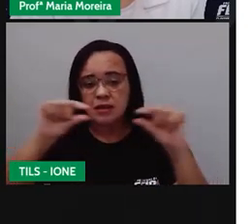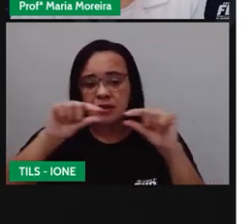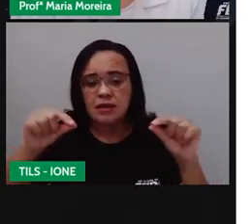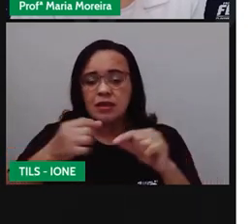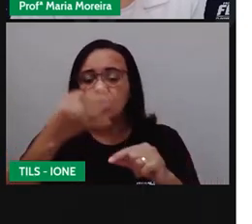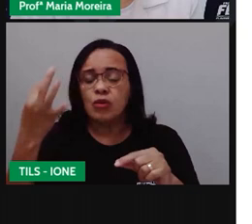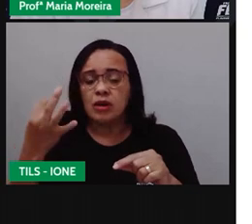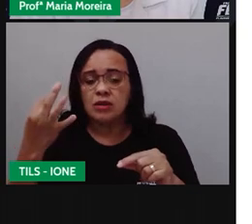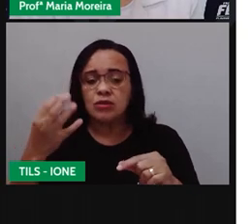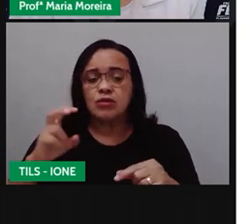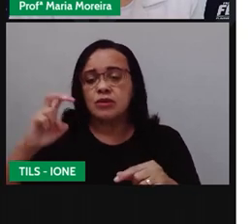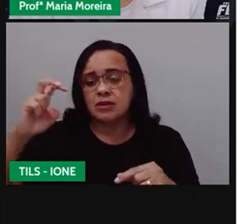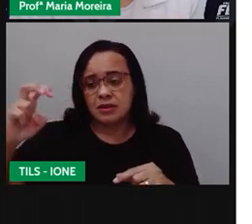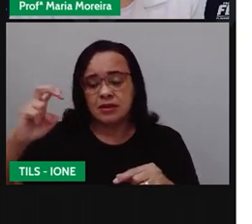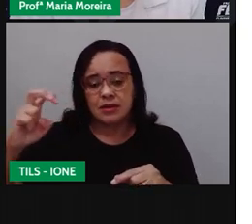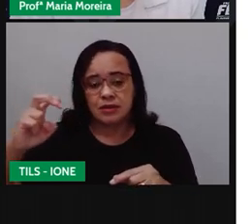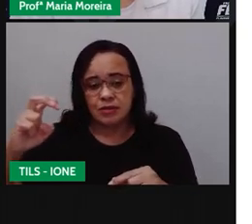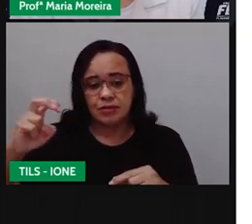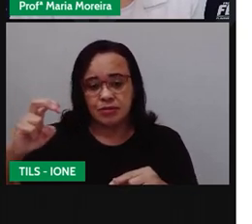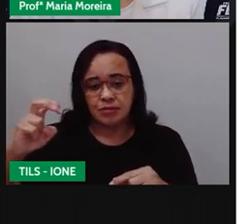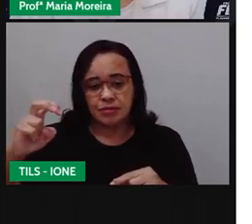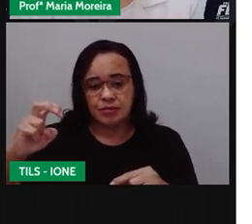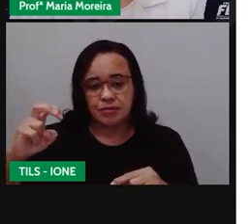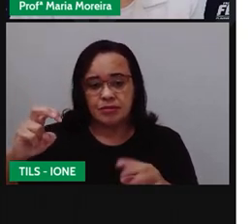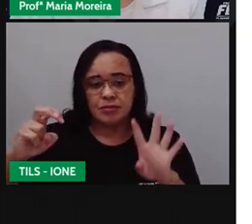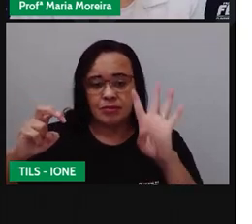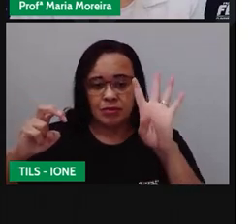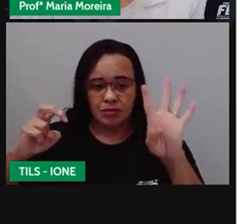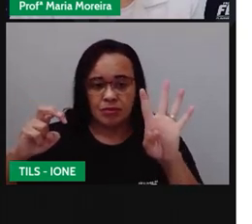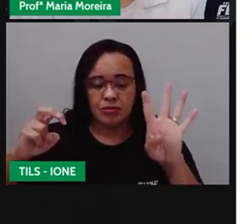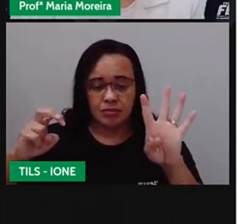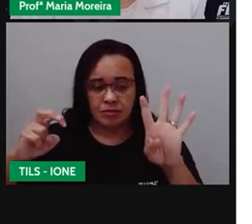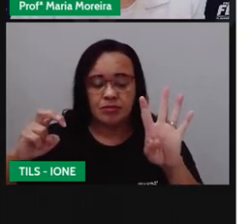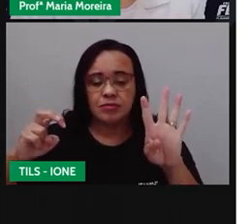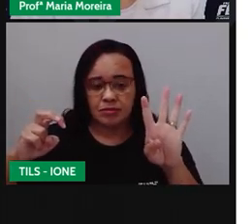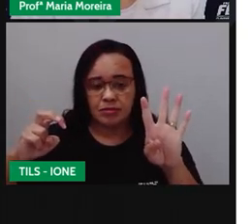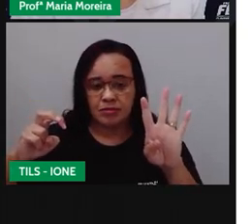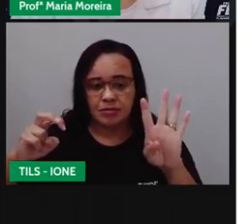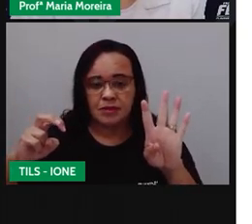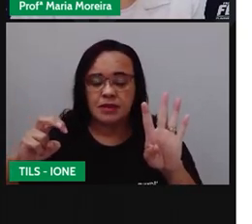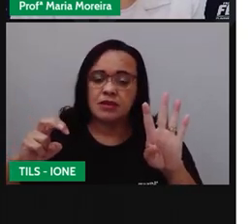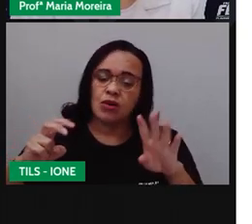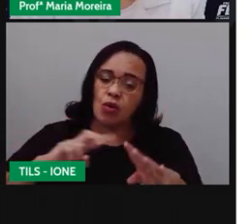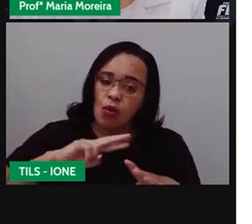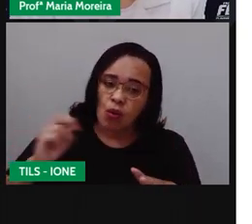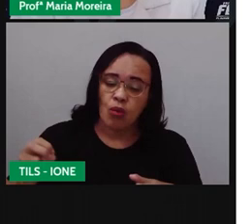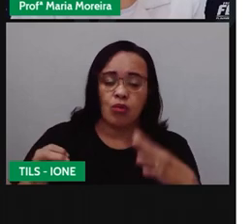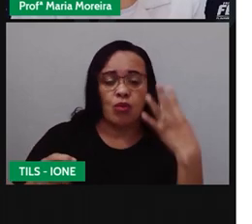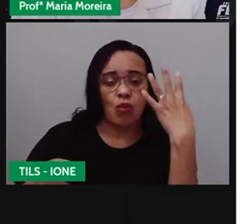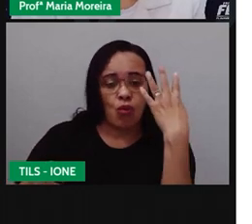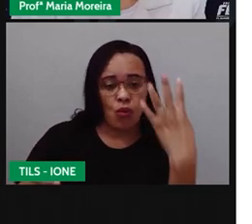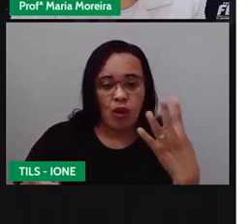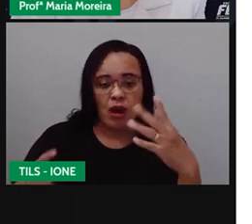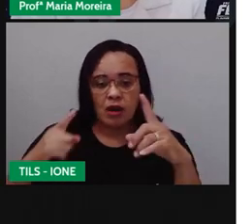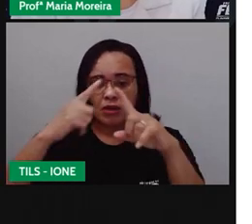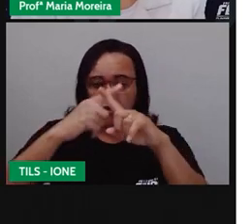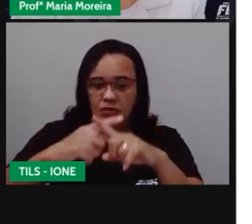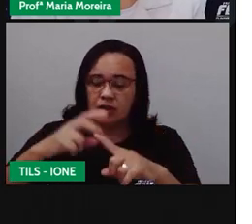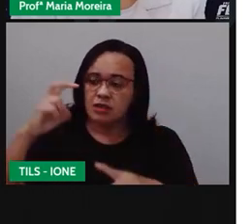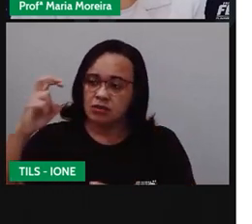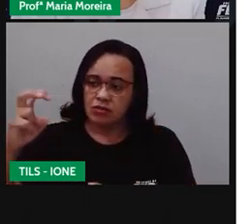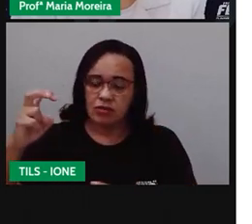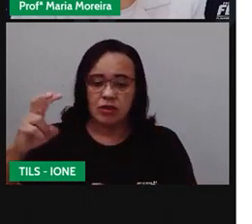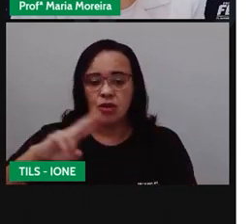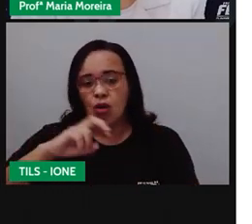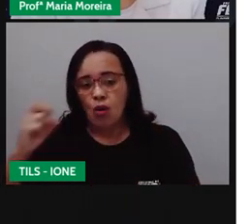3, 4, 5. 4, quantas vezes? 5 vezes. Ou 5, quantas